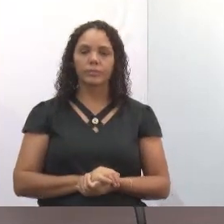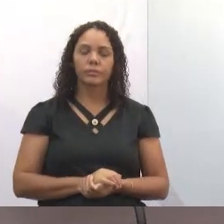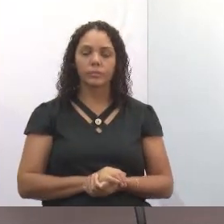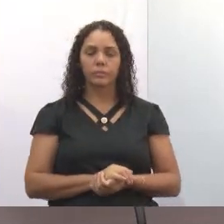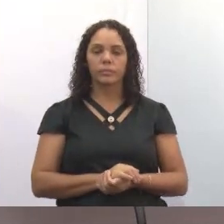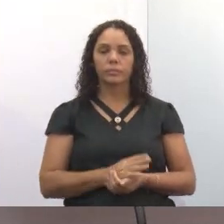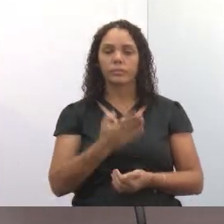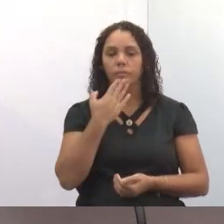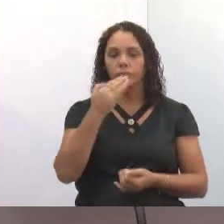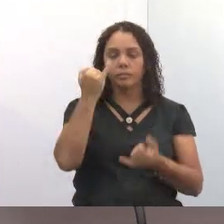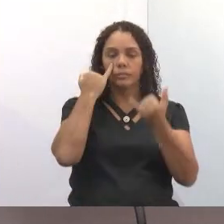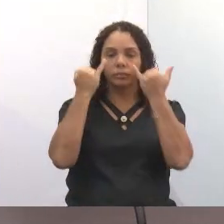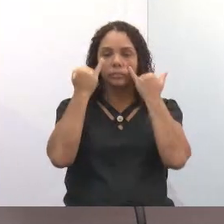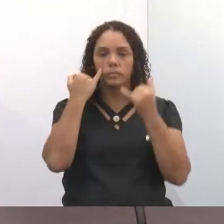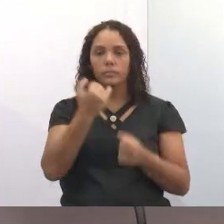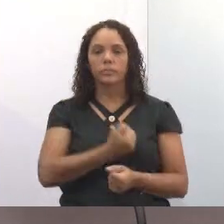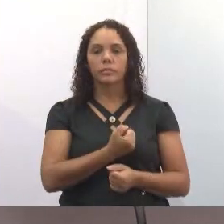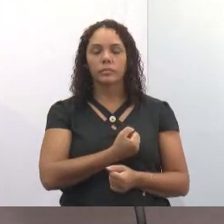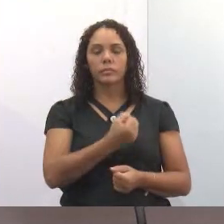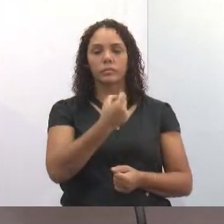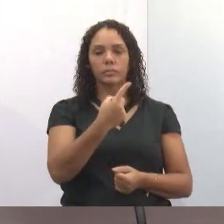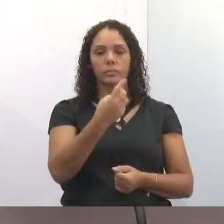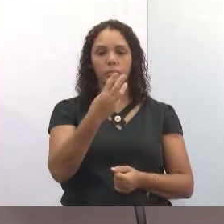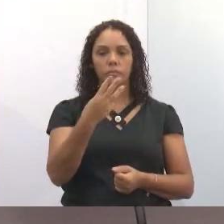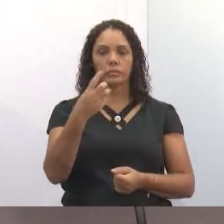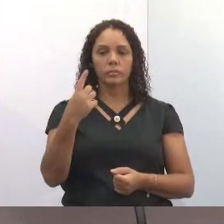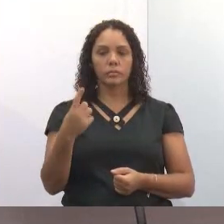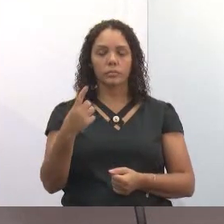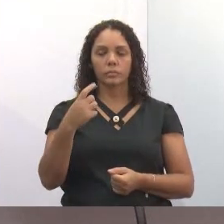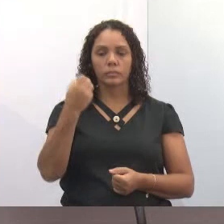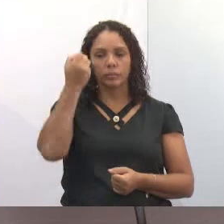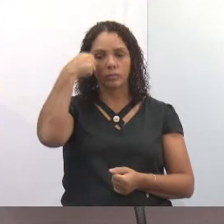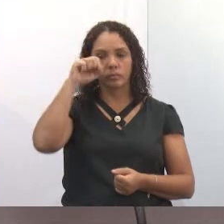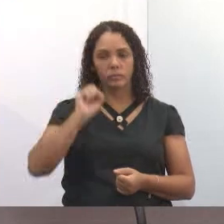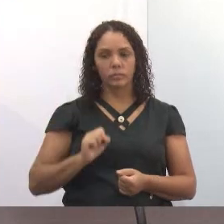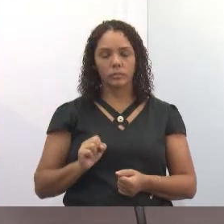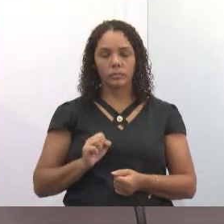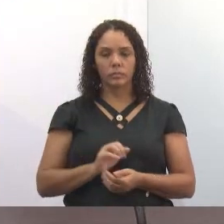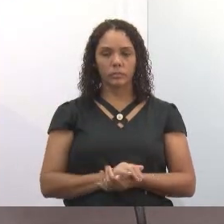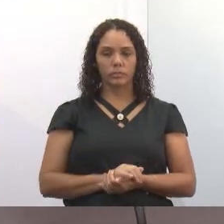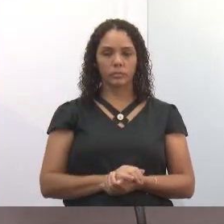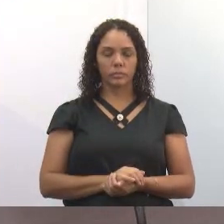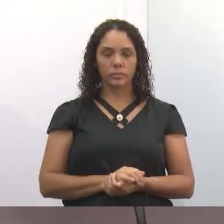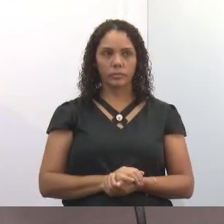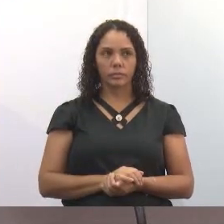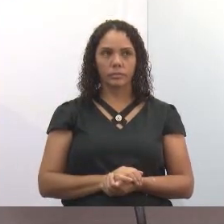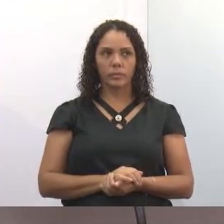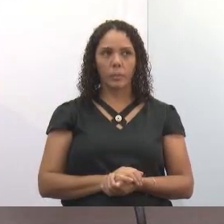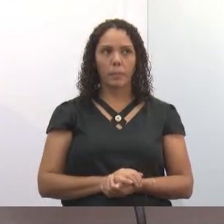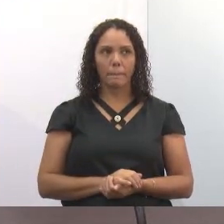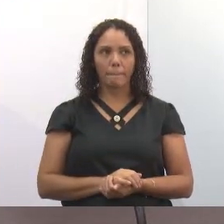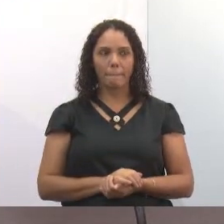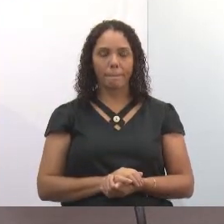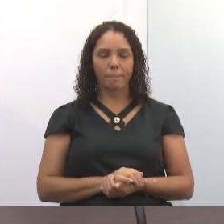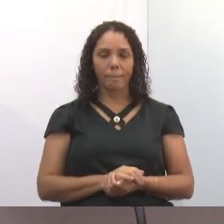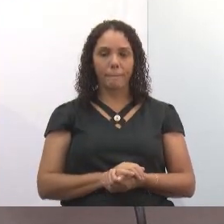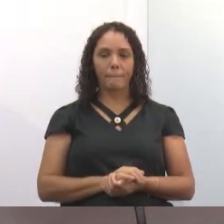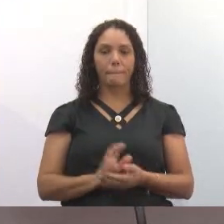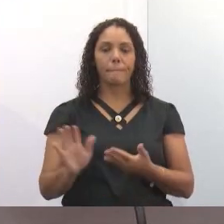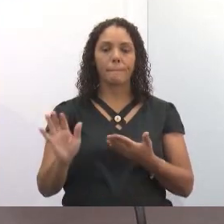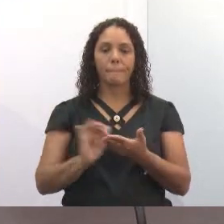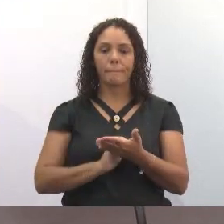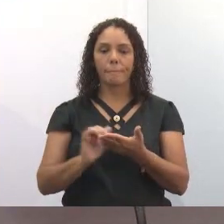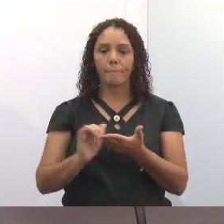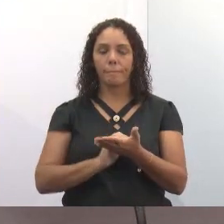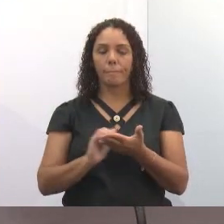Respostas ao pedido de informação número 131 da vereadora Sônia Patos da Amizade, feito também à